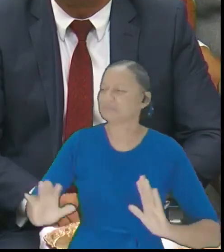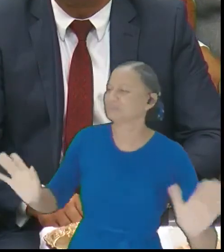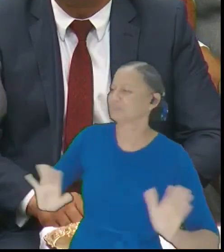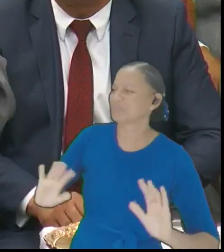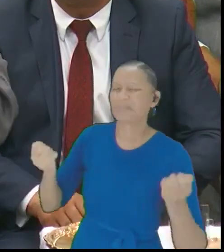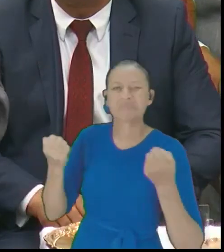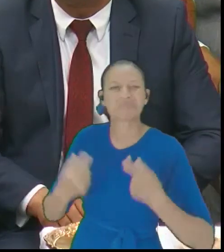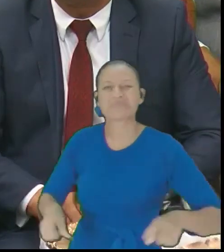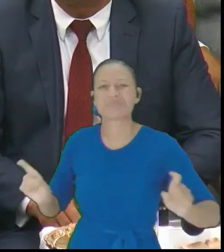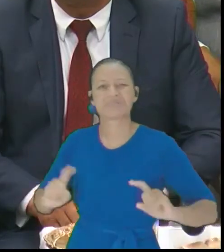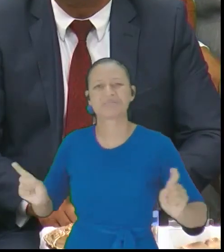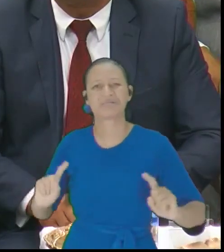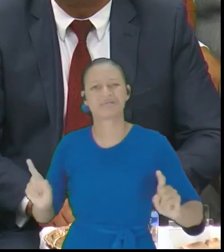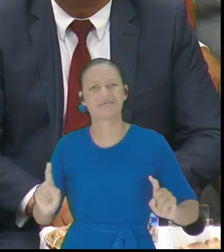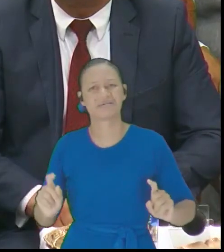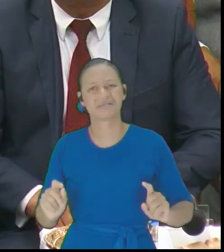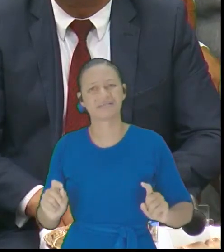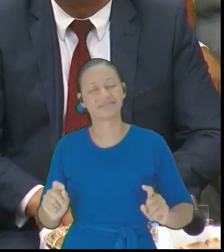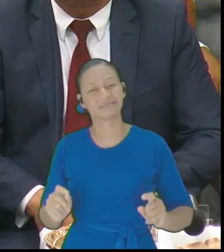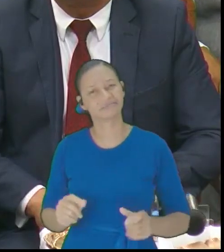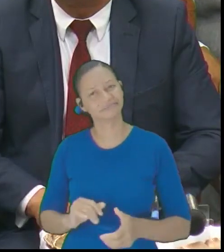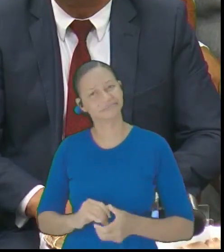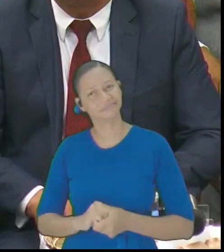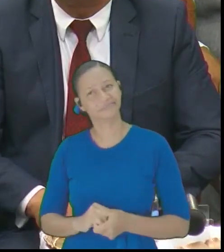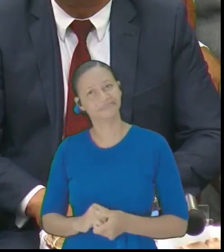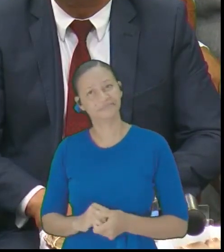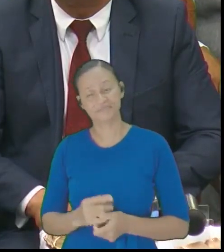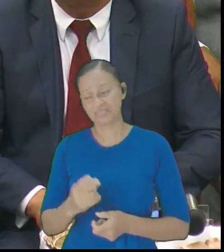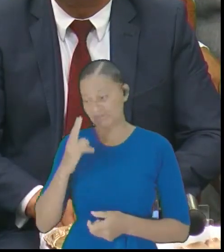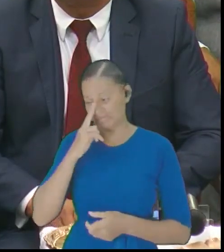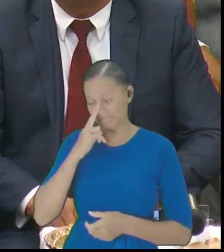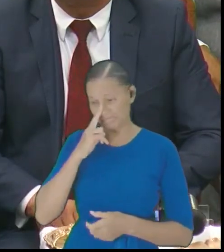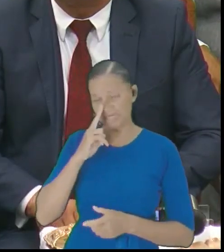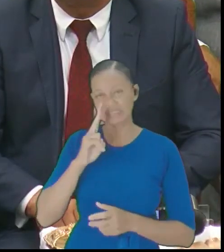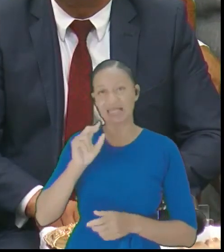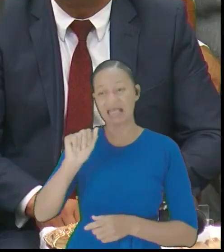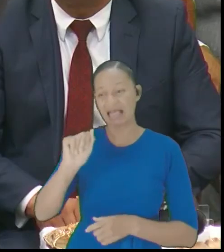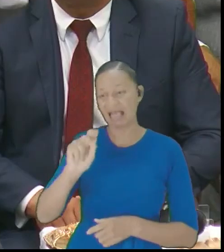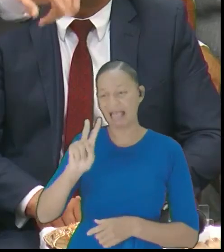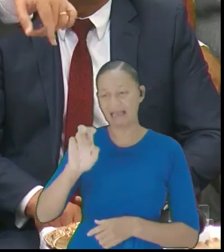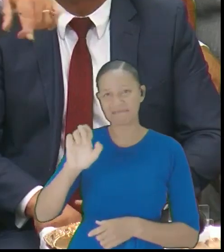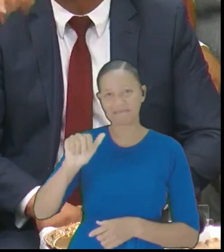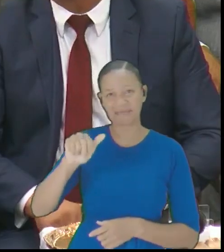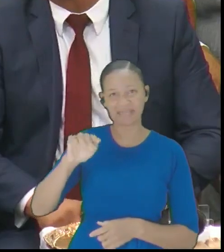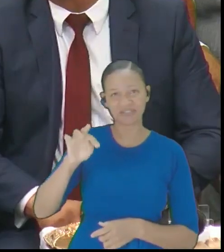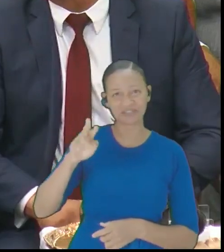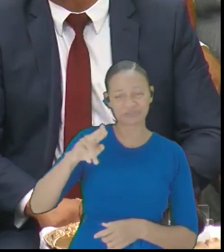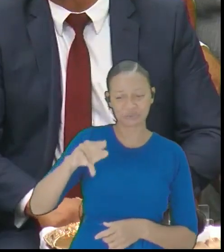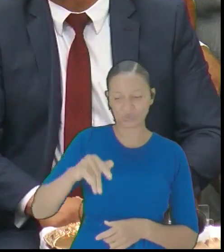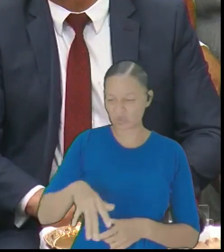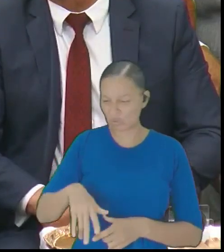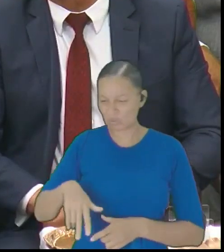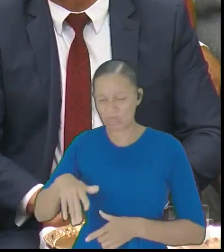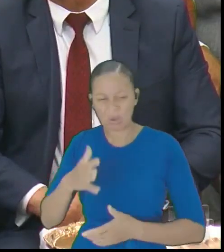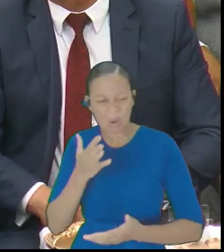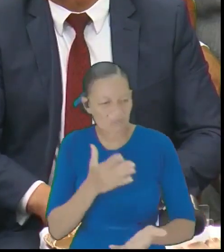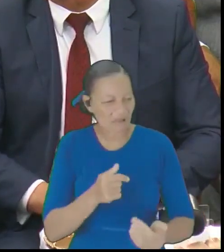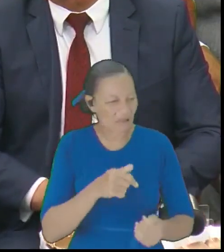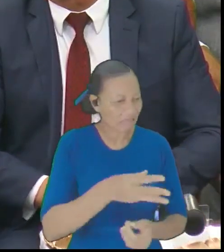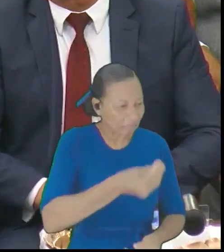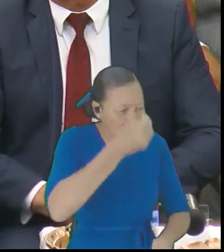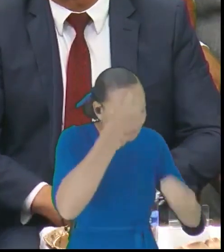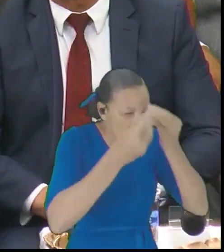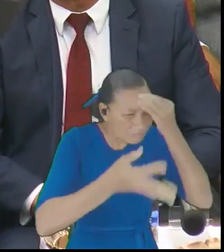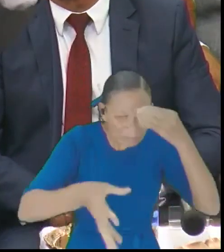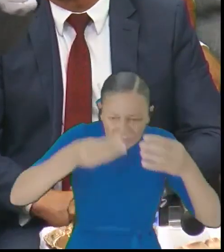não preciso. Aí vira crente avestruz, come aqui, come ali, sai comendo onde acha. Aquele